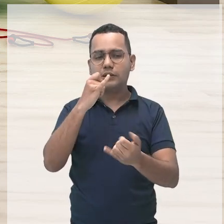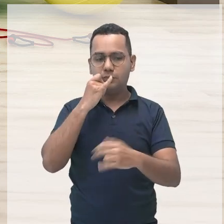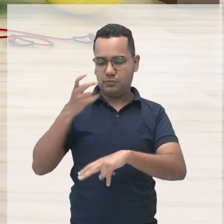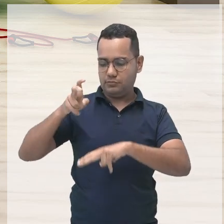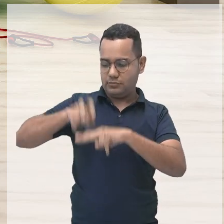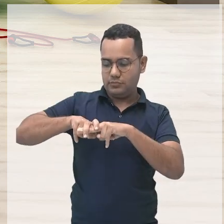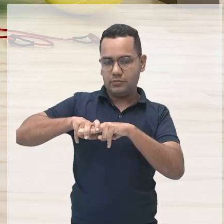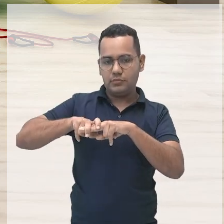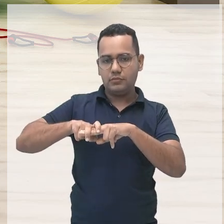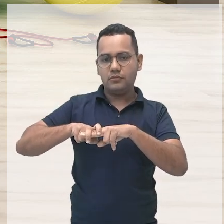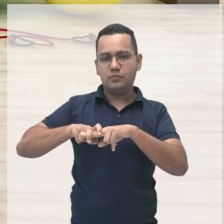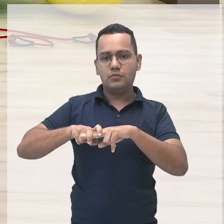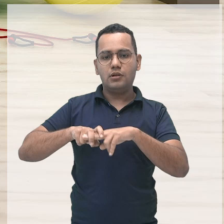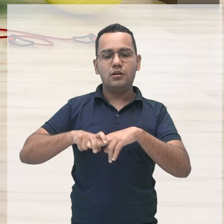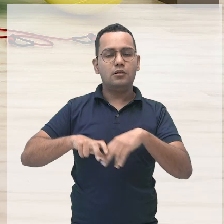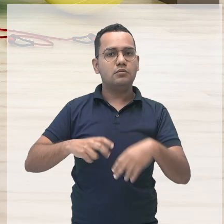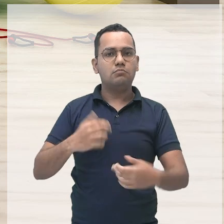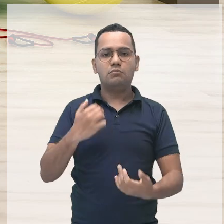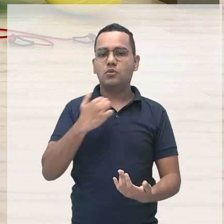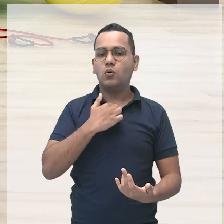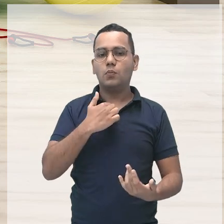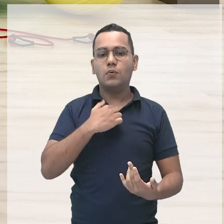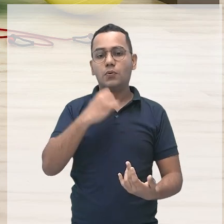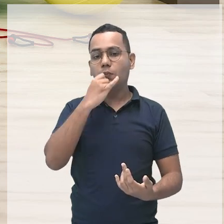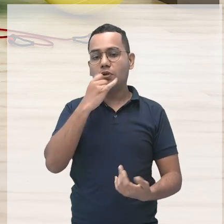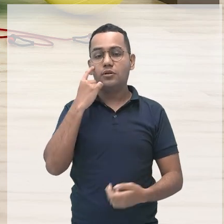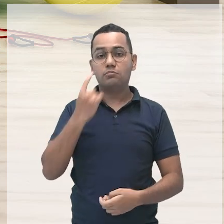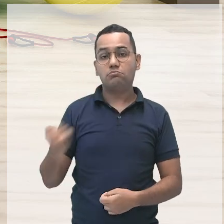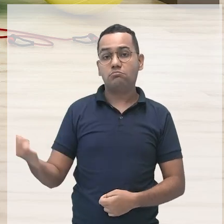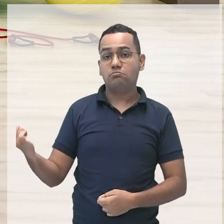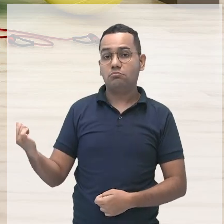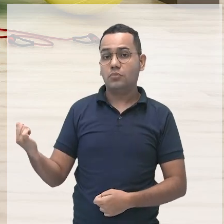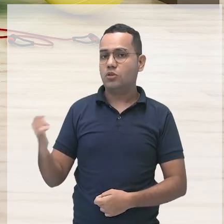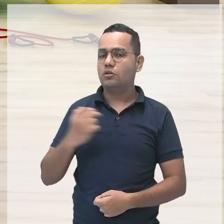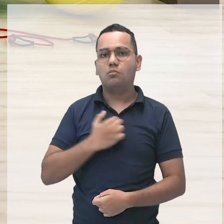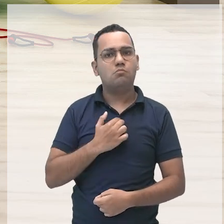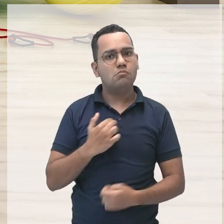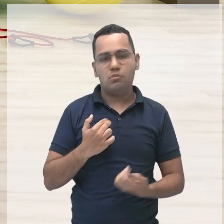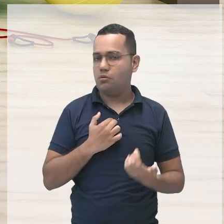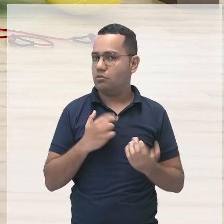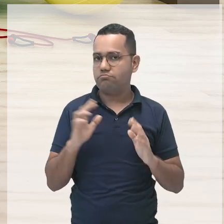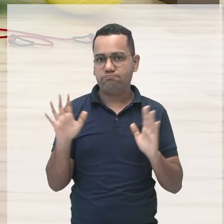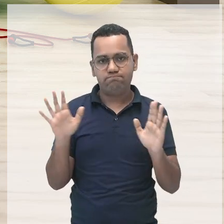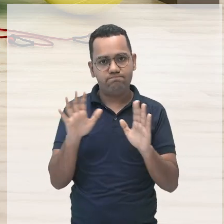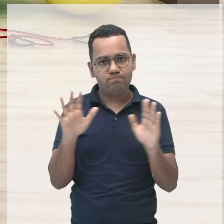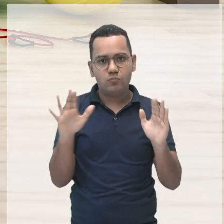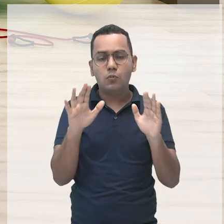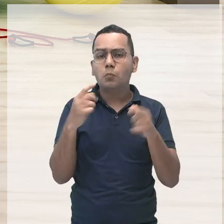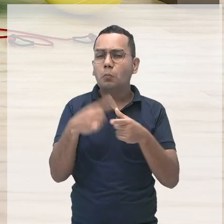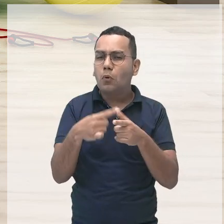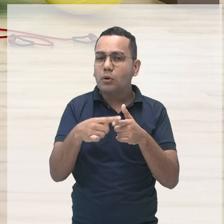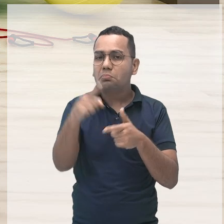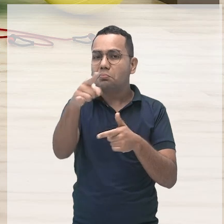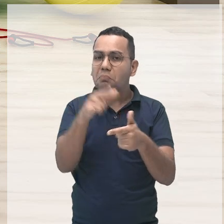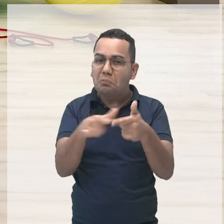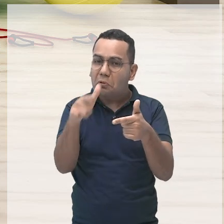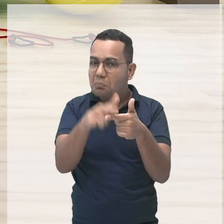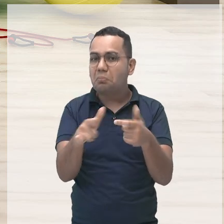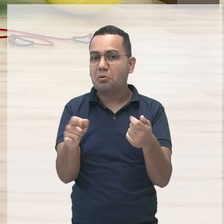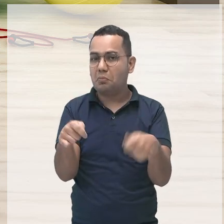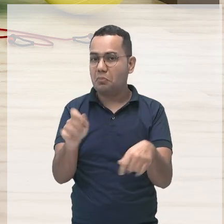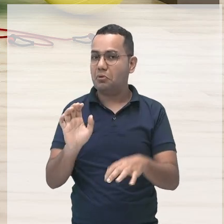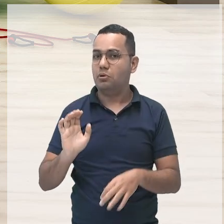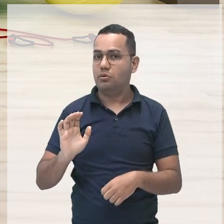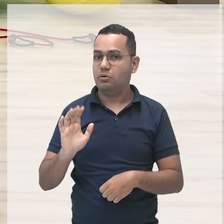é proibido vocês passarem aqui, ó, o joelho da ponta dos pés. Não pode fazer isso, porque senão você vai lesionar o seu